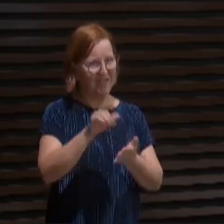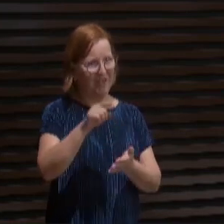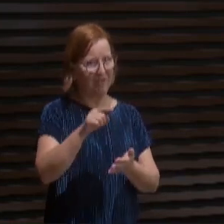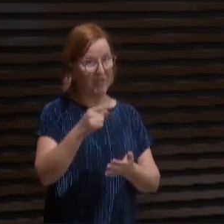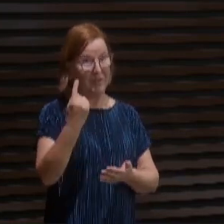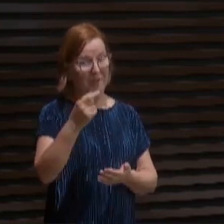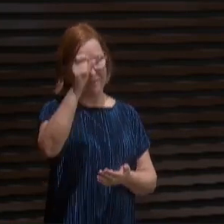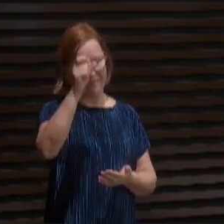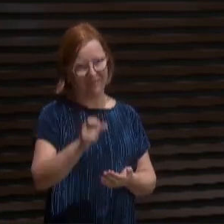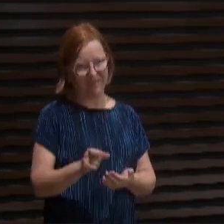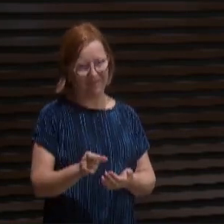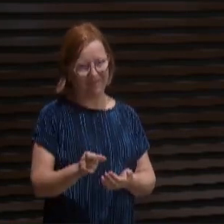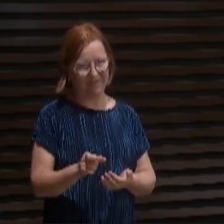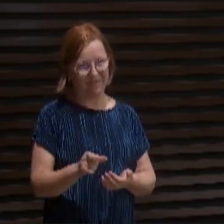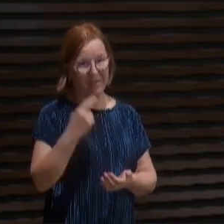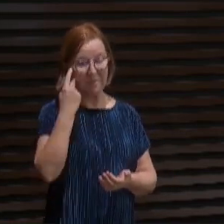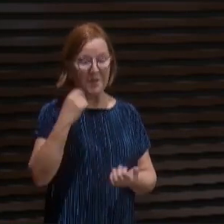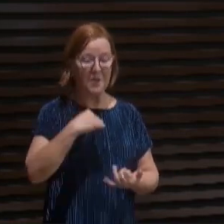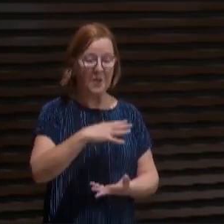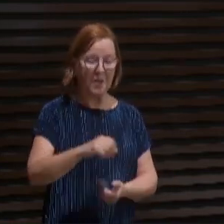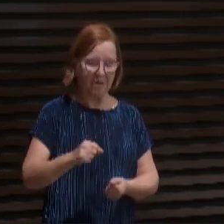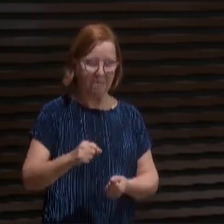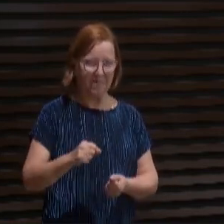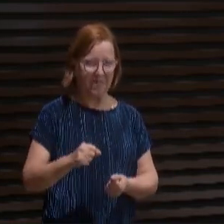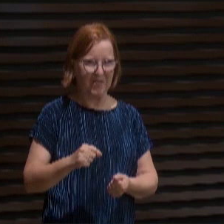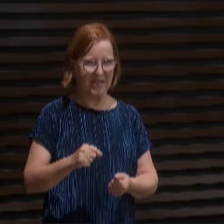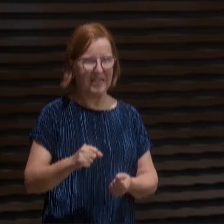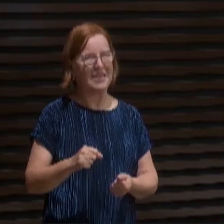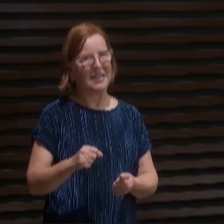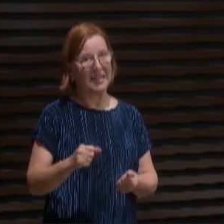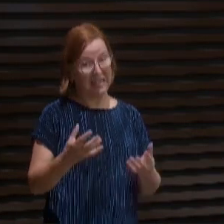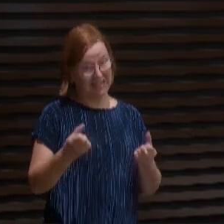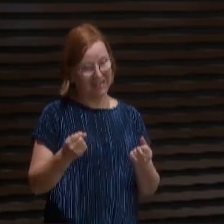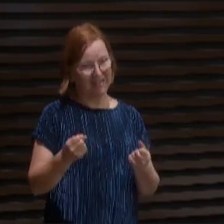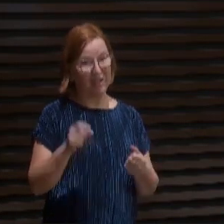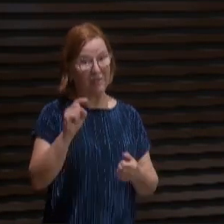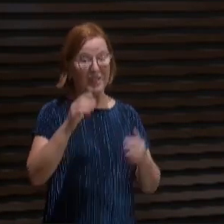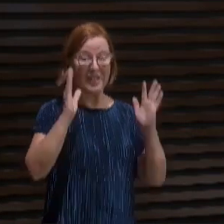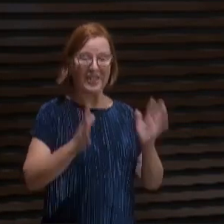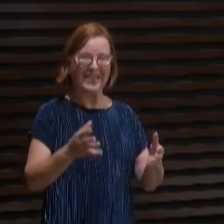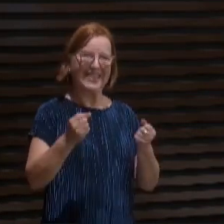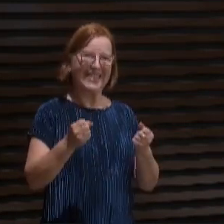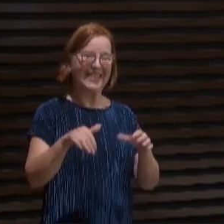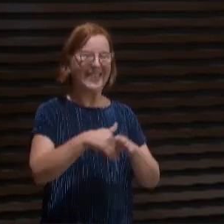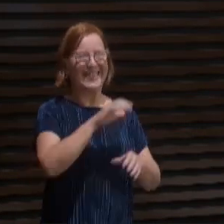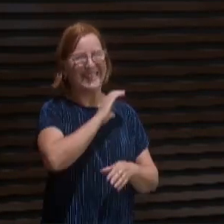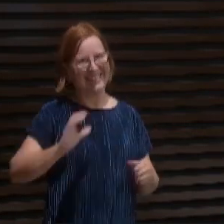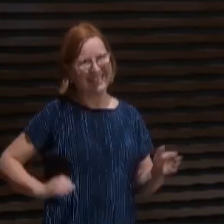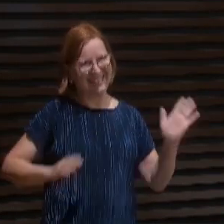uma pessoa para que o mundo lhe aprove. Você foi aceito em Cristo